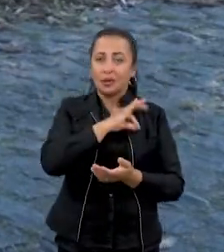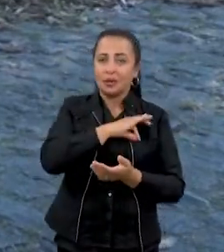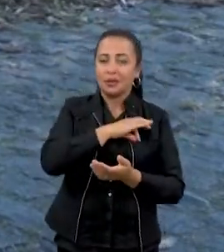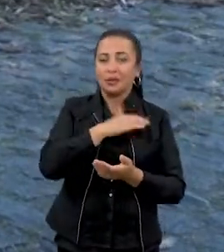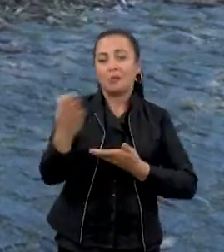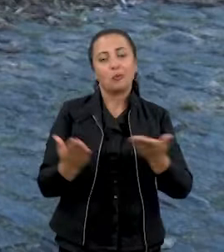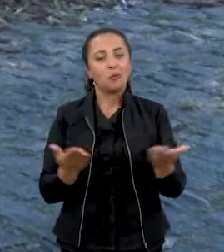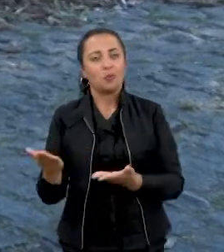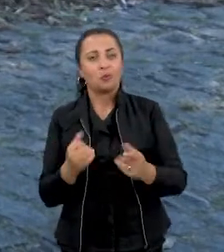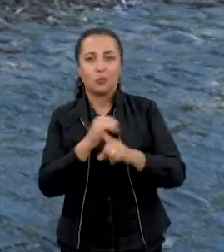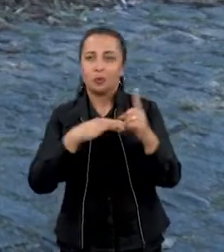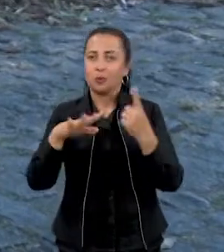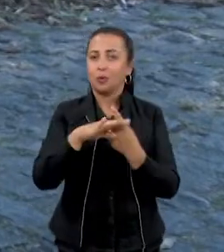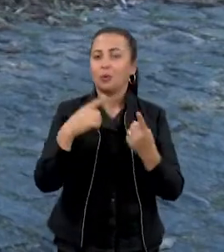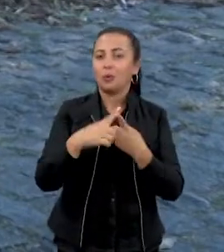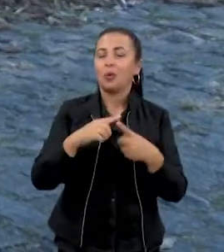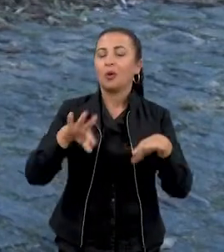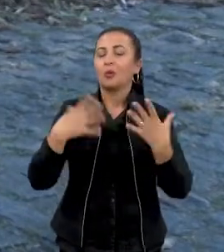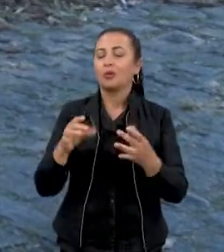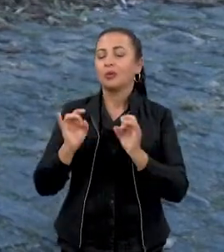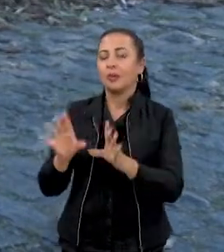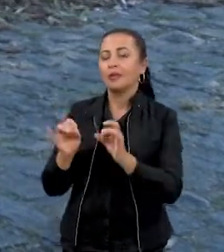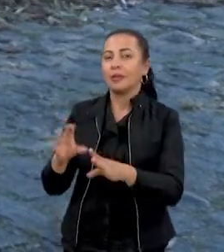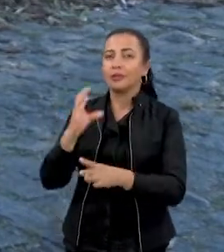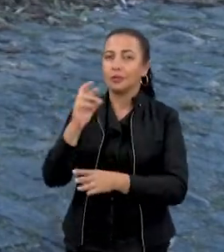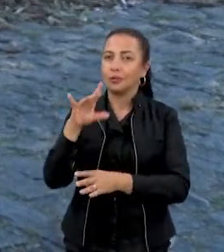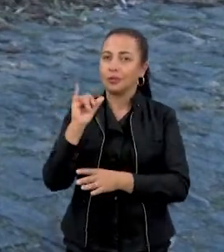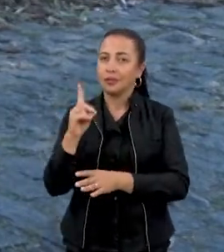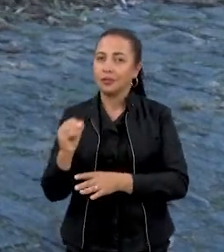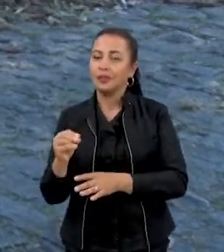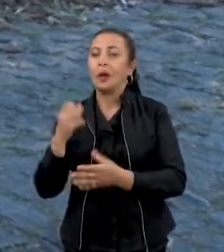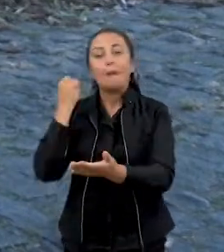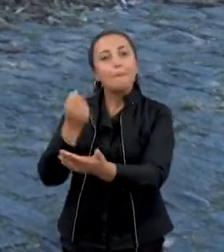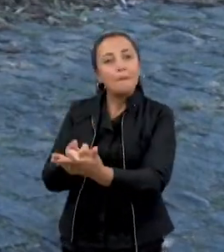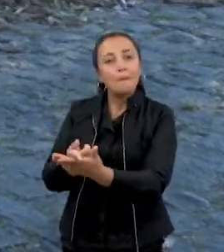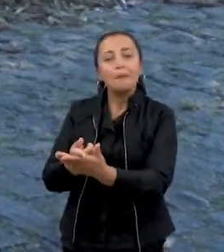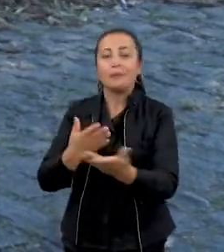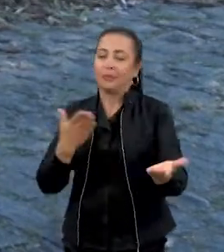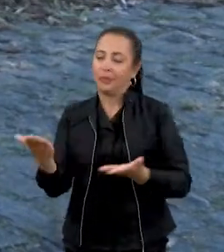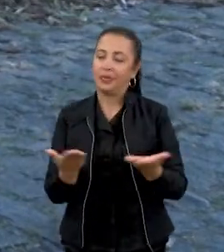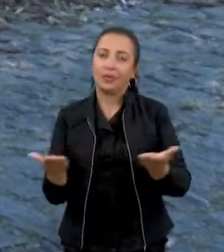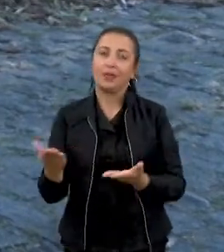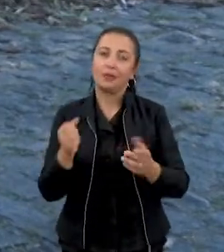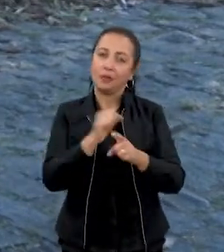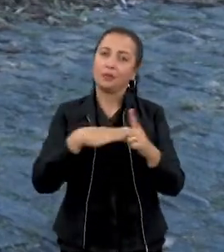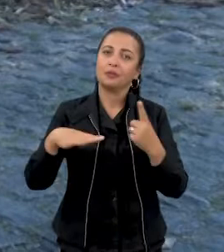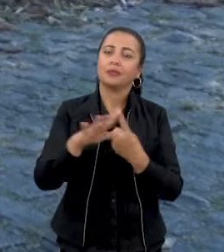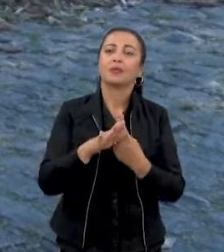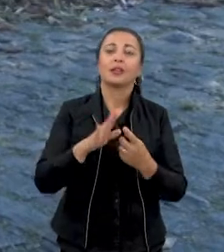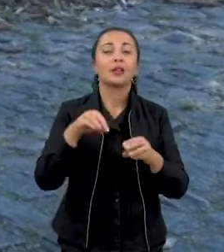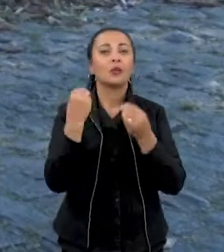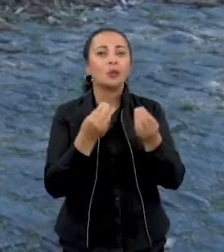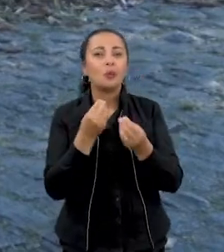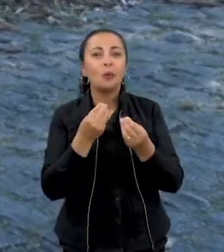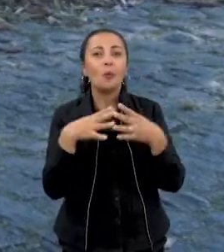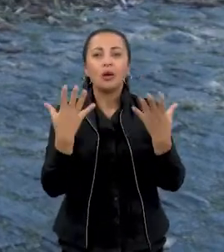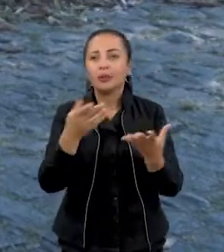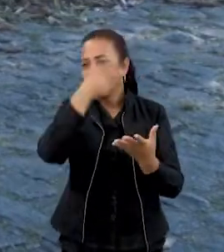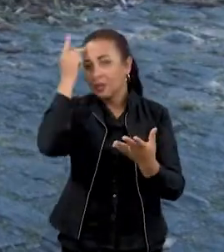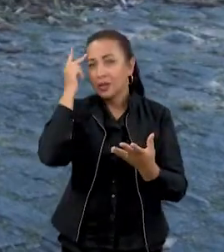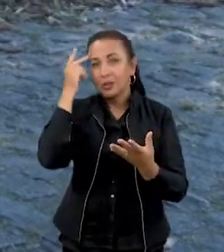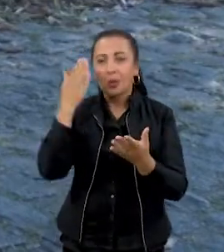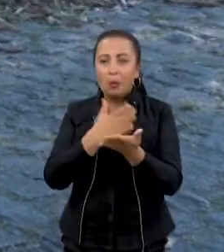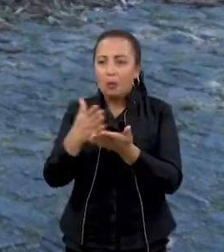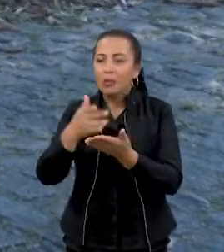pagamento por serviços ambientais. Porque na hora que você vende esses créditos, é um pagamento por serviços ambientais. E na hora que um